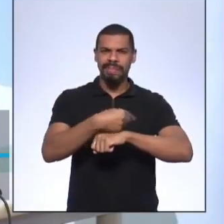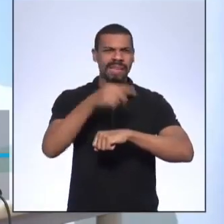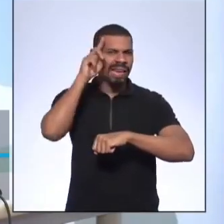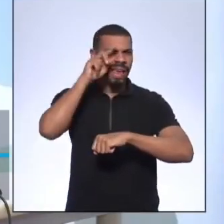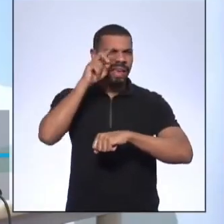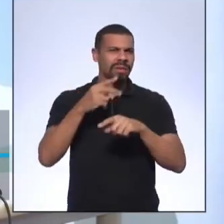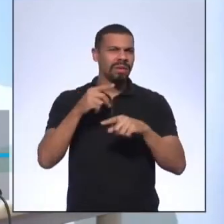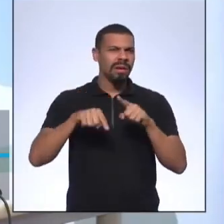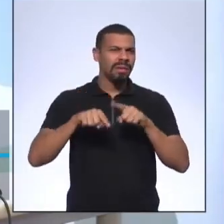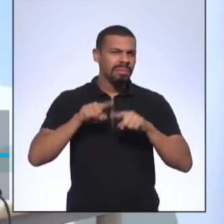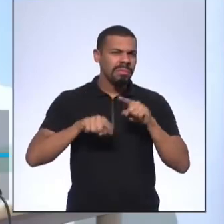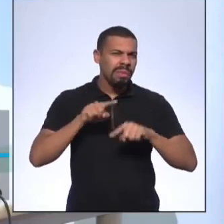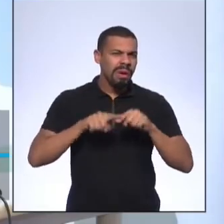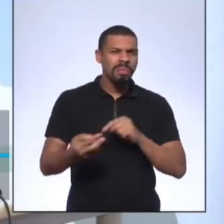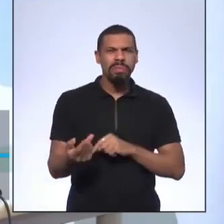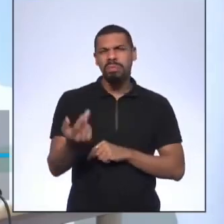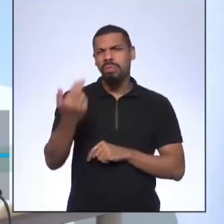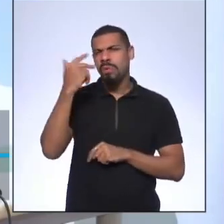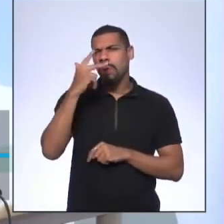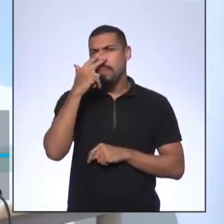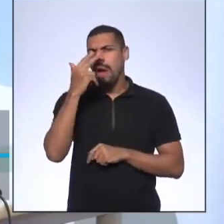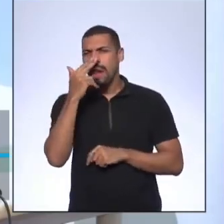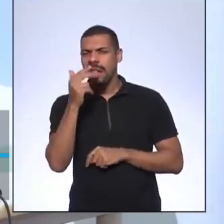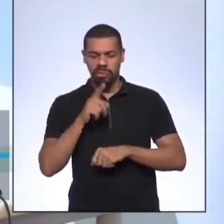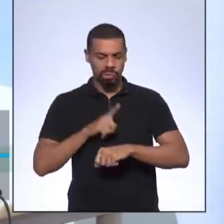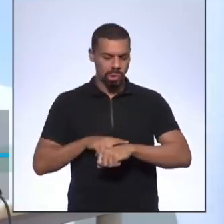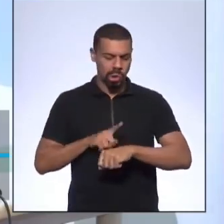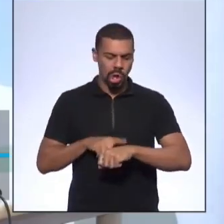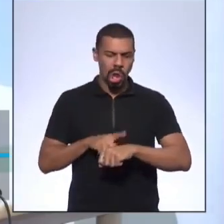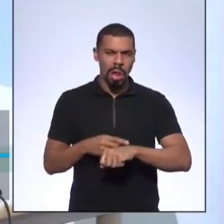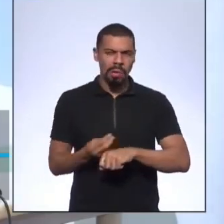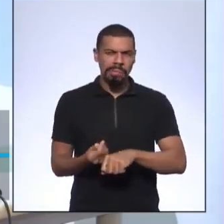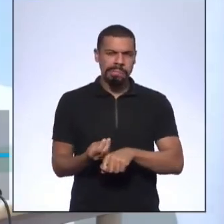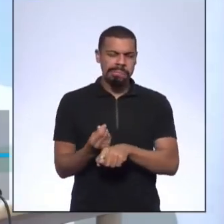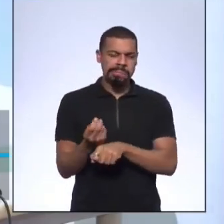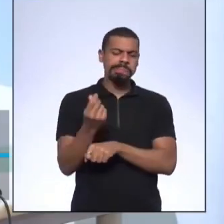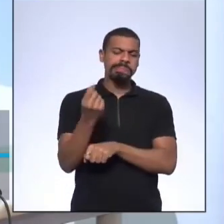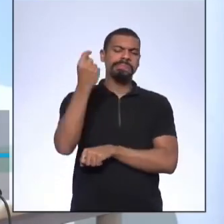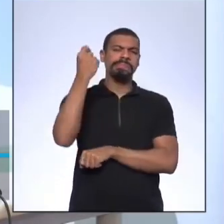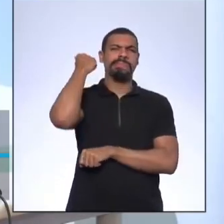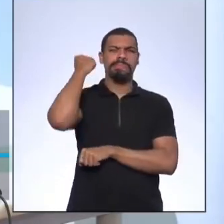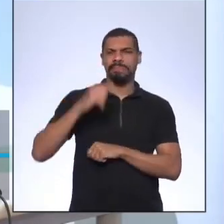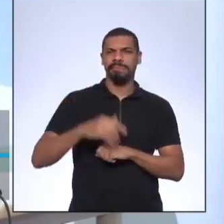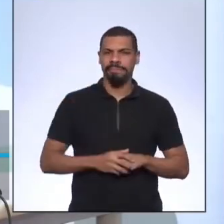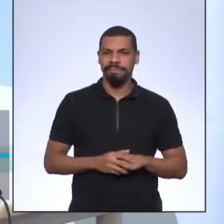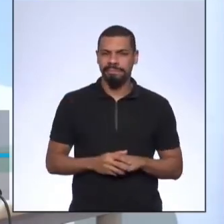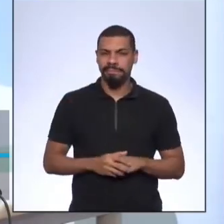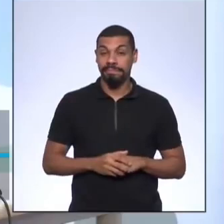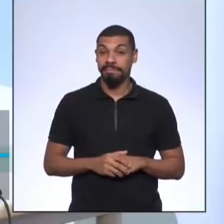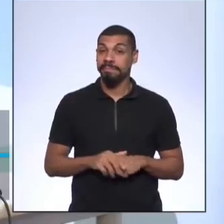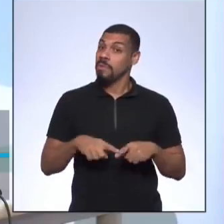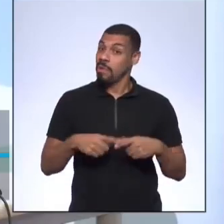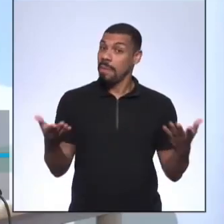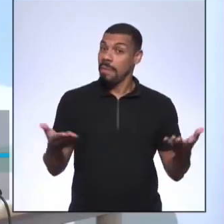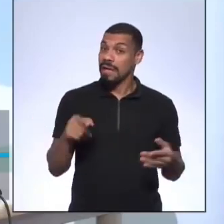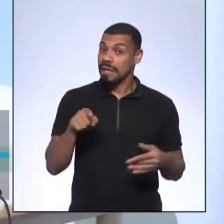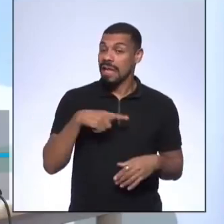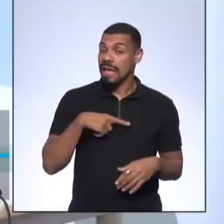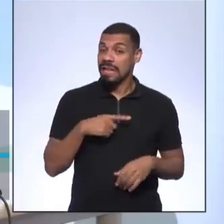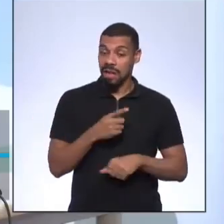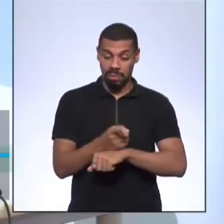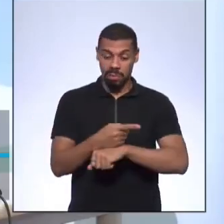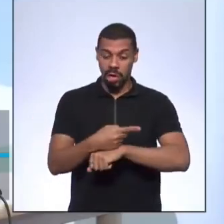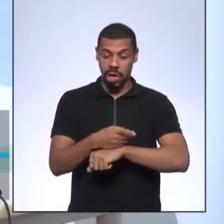de navegação, que às vezes parece um reloginho, meio antiguinho, meio, né, retrô, mas essa aí é uma